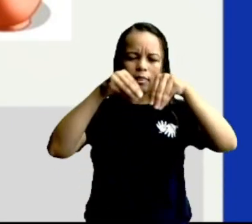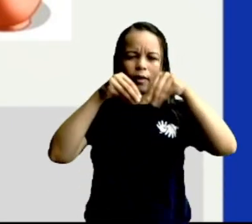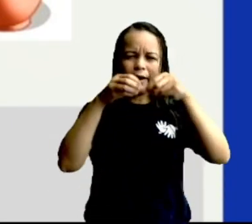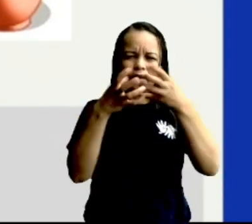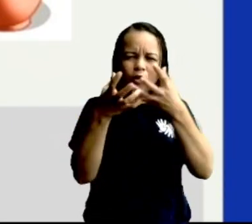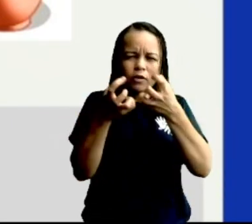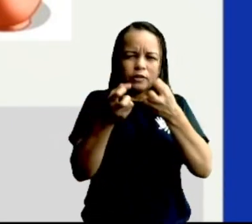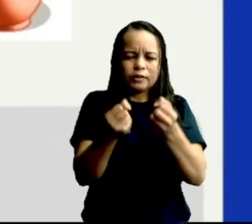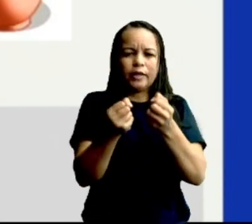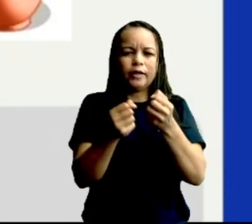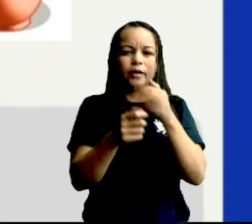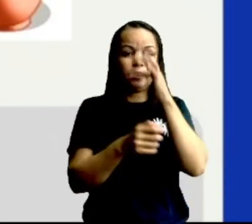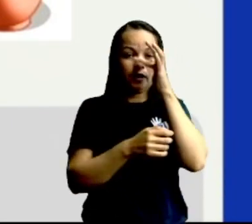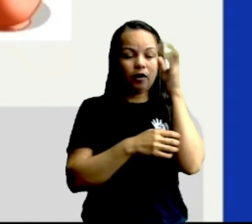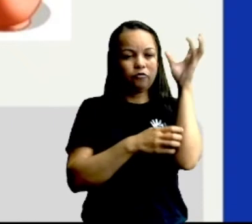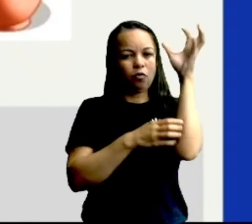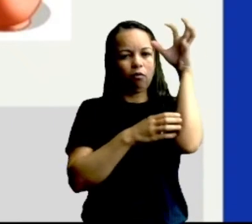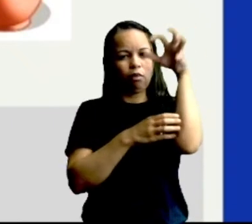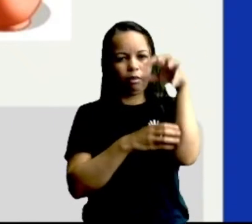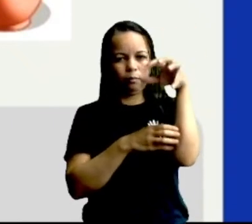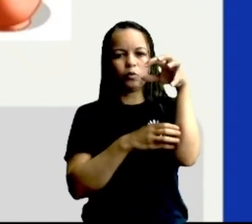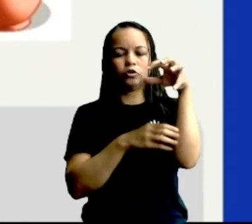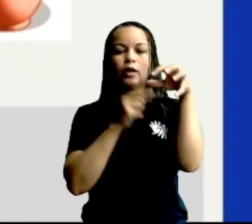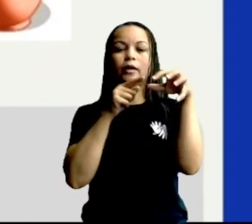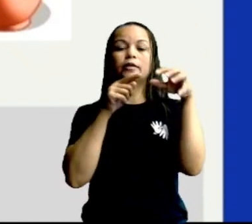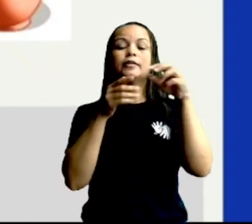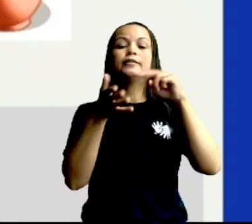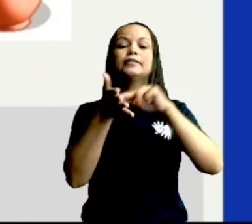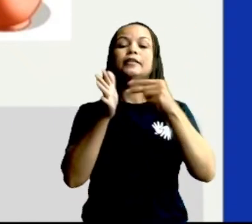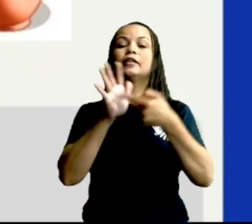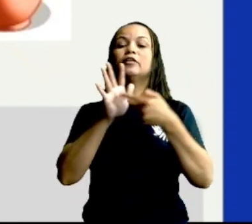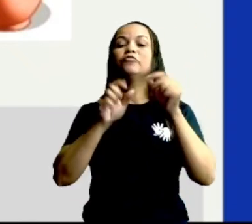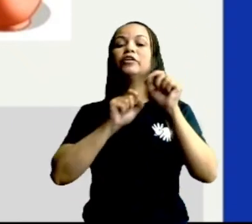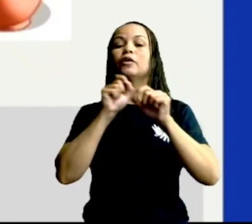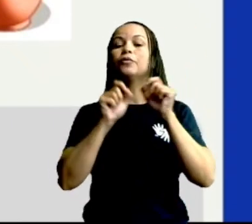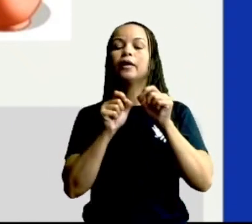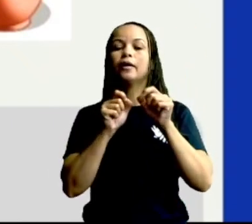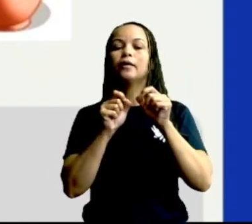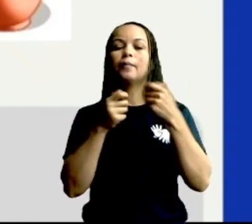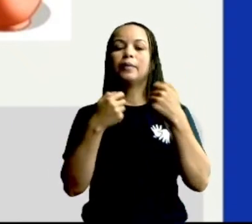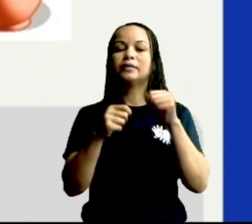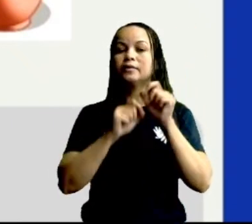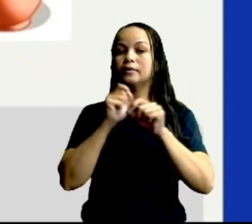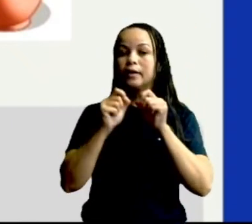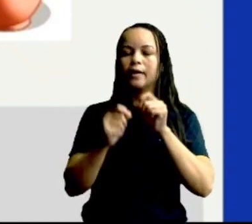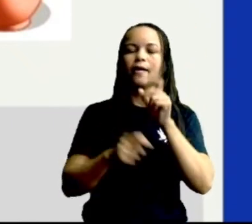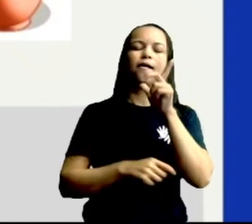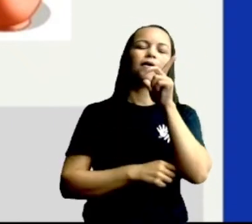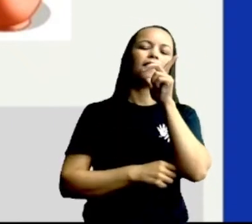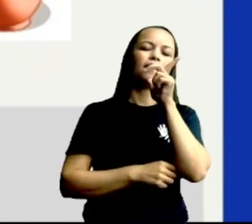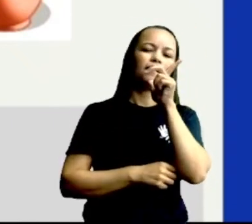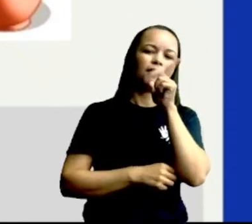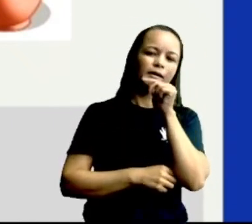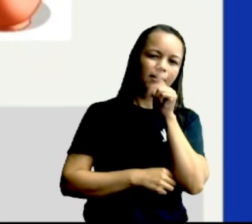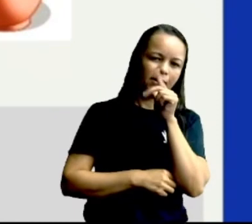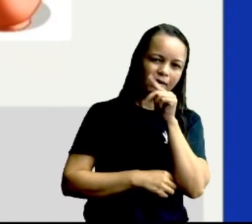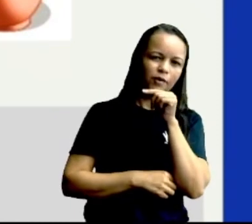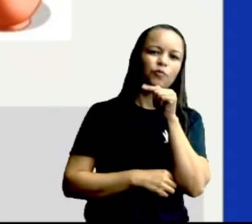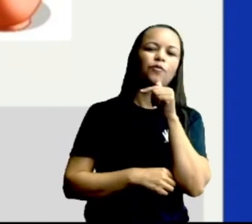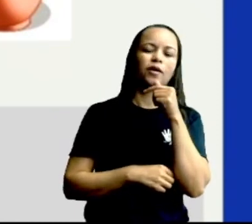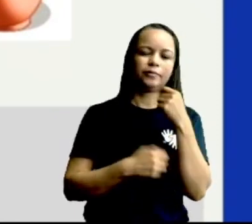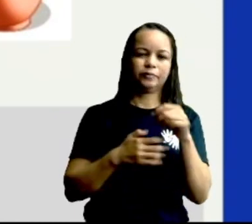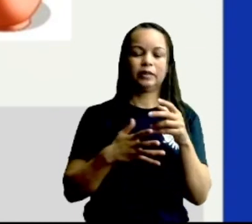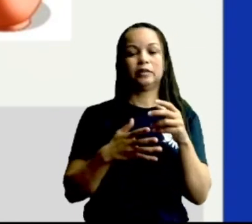murcha, significa que a flor está precisando de água, isso mesmo. Porque principalmente as flores